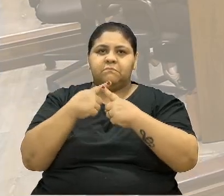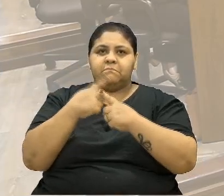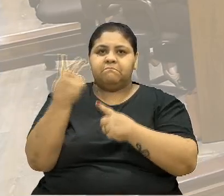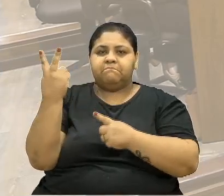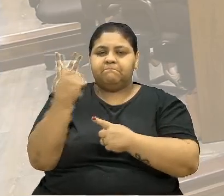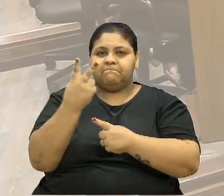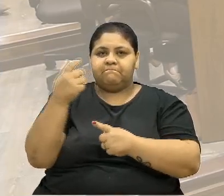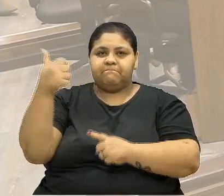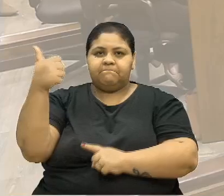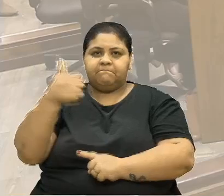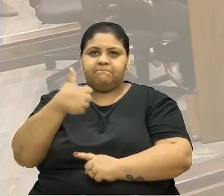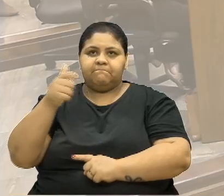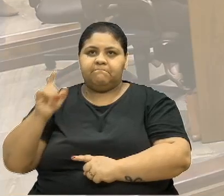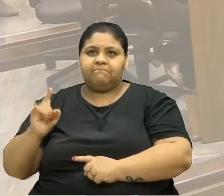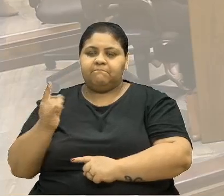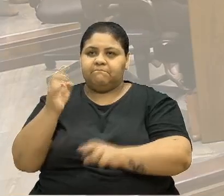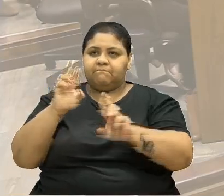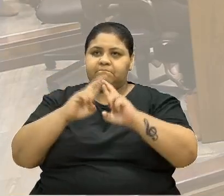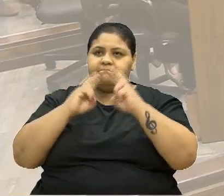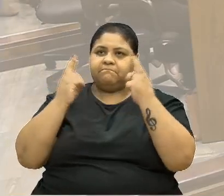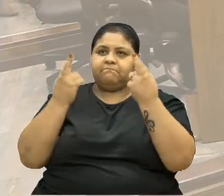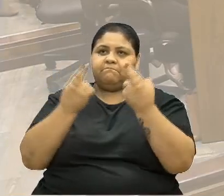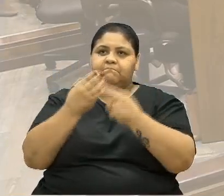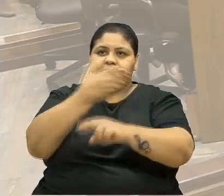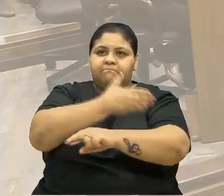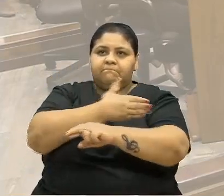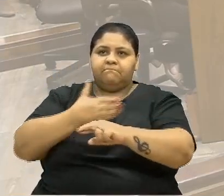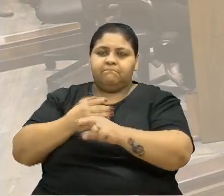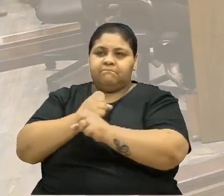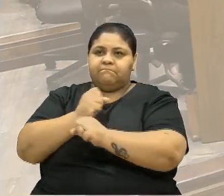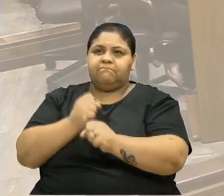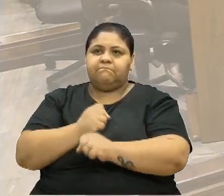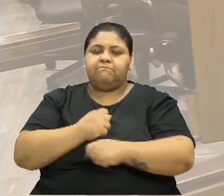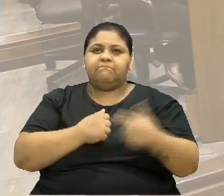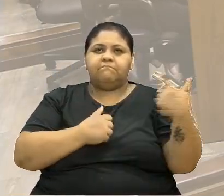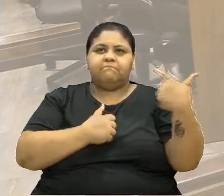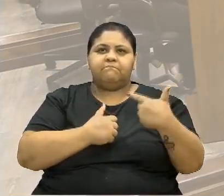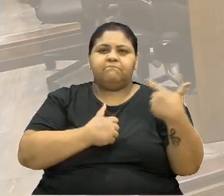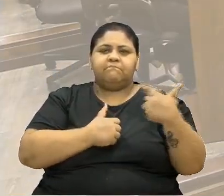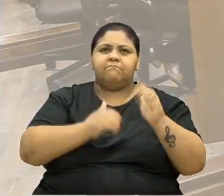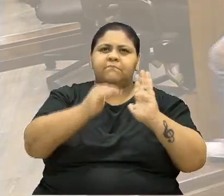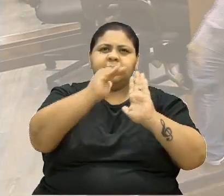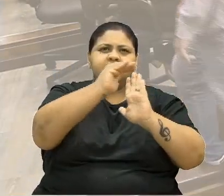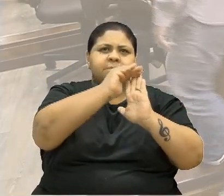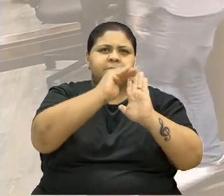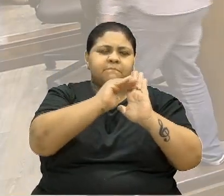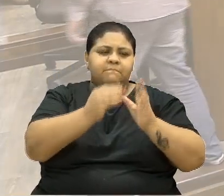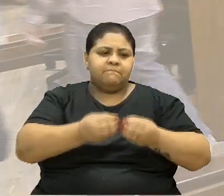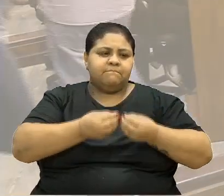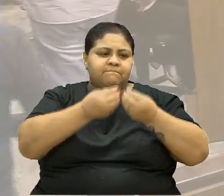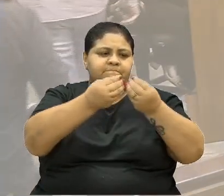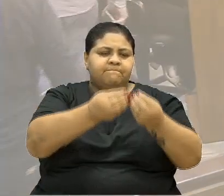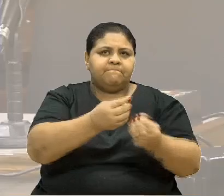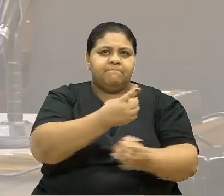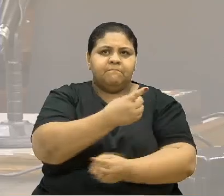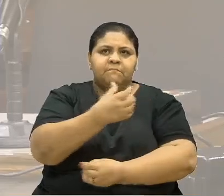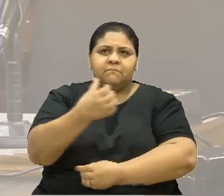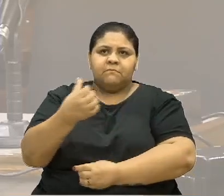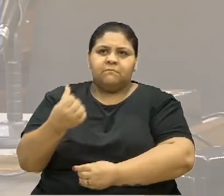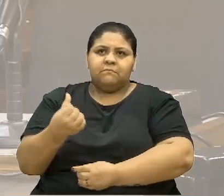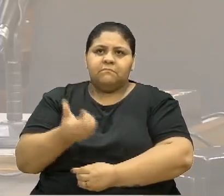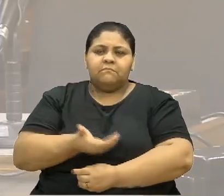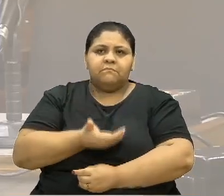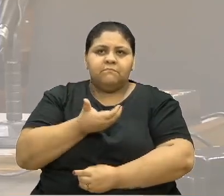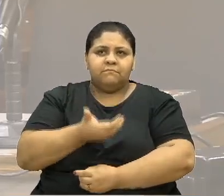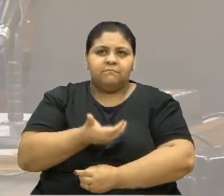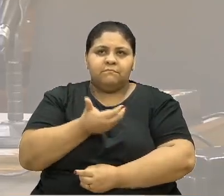O primeiro, que é a nossa última sessão ordinária do ano, e o segundo, que a honraria está prevista para ser entregue no dia 16 de